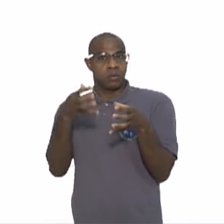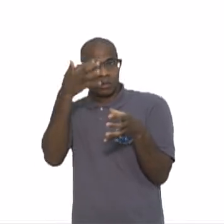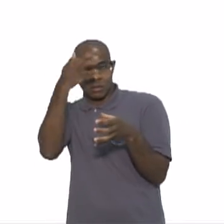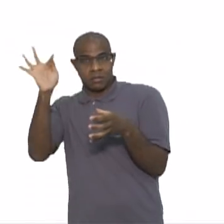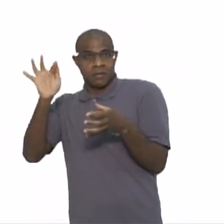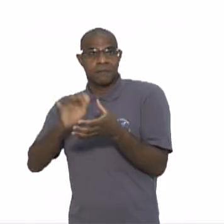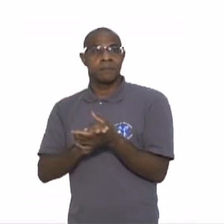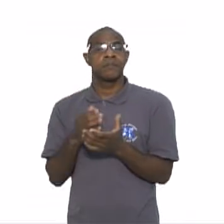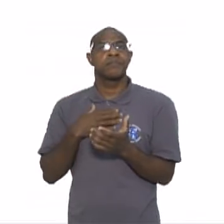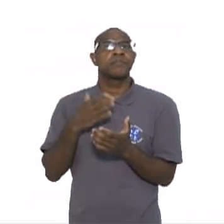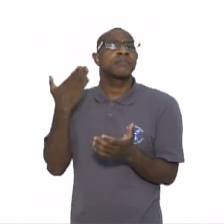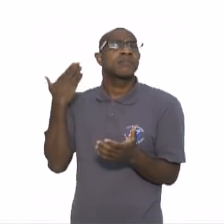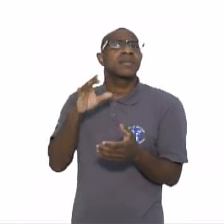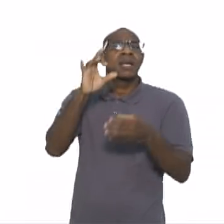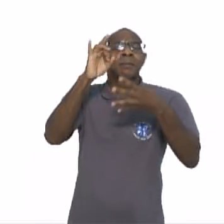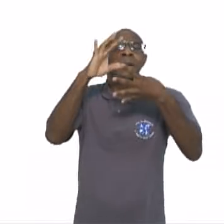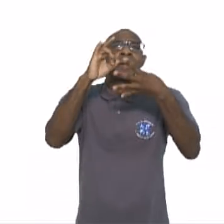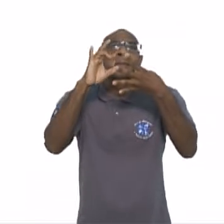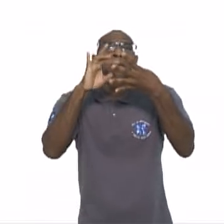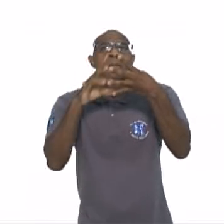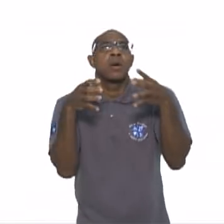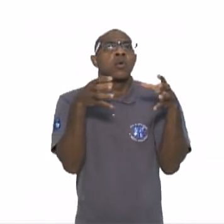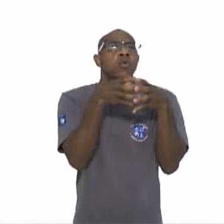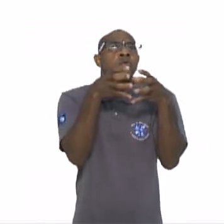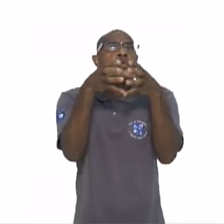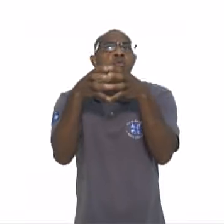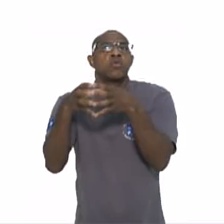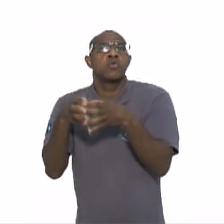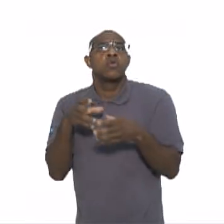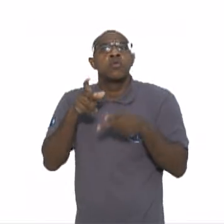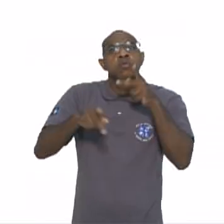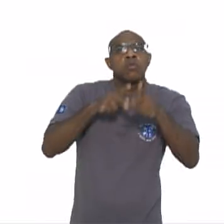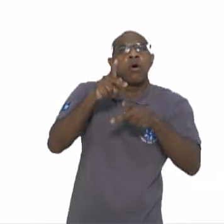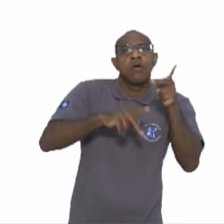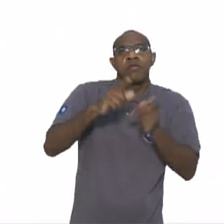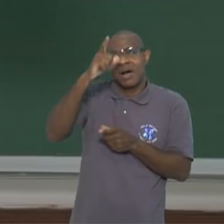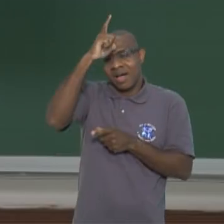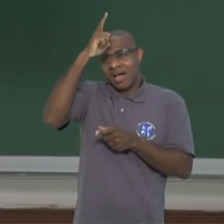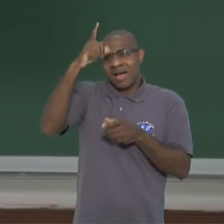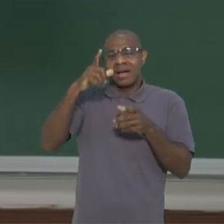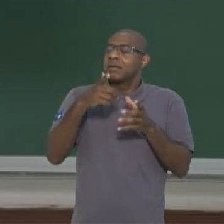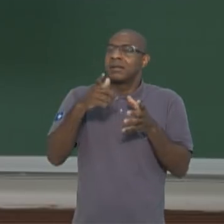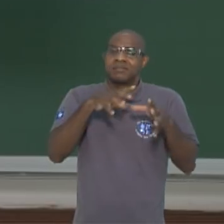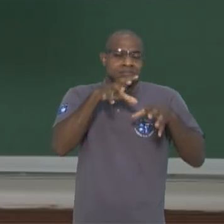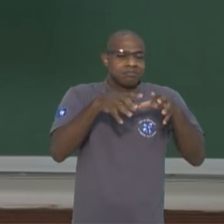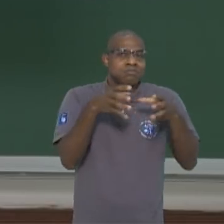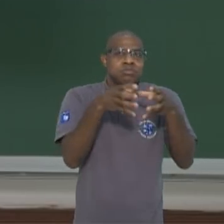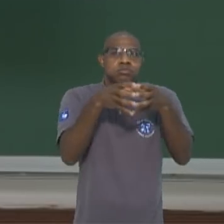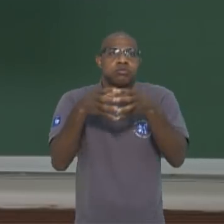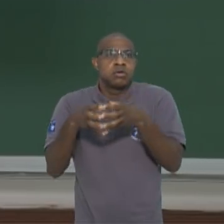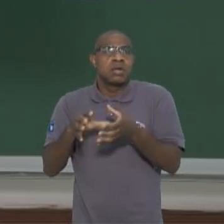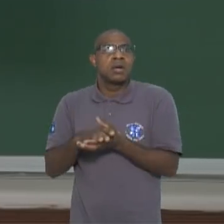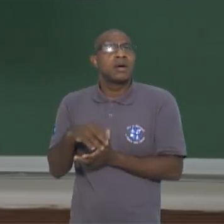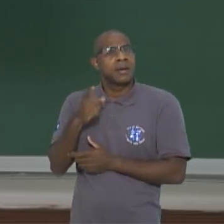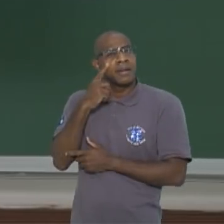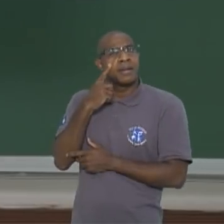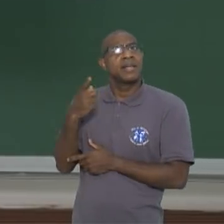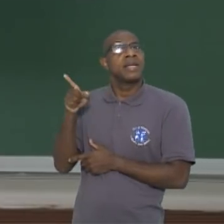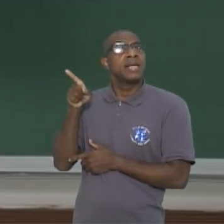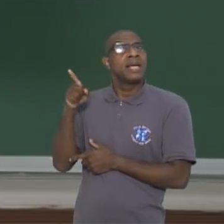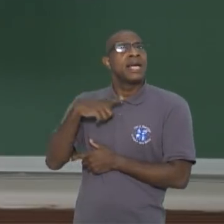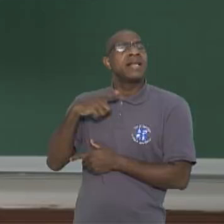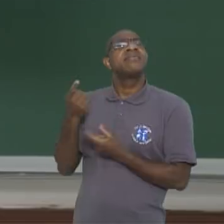cada um dos grupos que compunham os chamados povos germânicos. A gente viu que os povos germânicos, eles têm uma coisa que